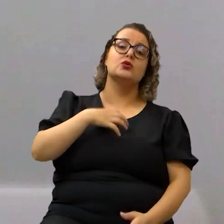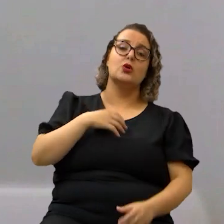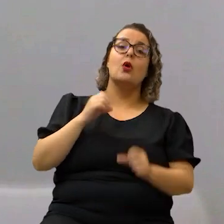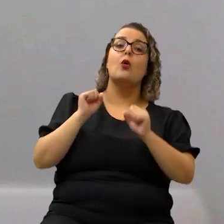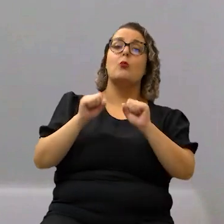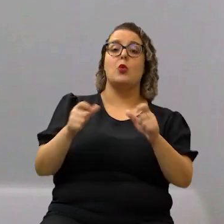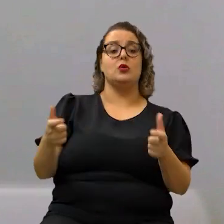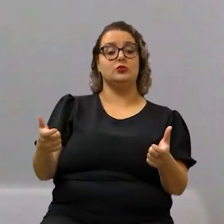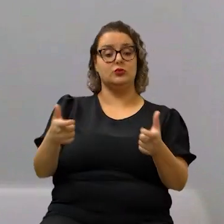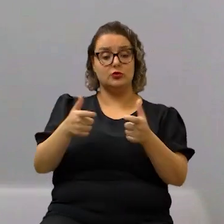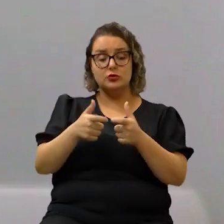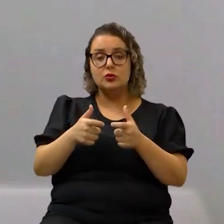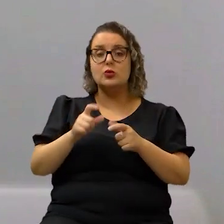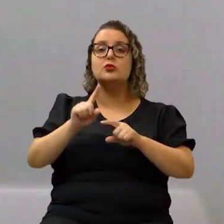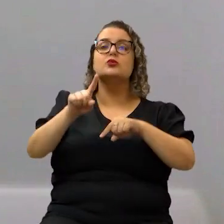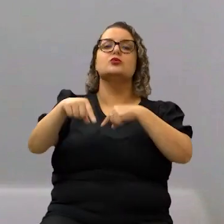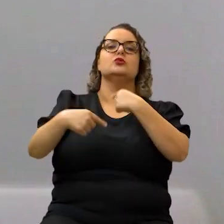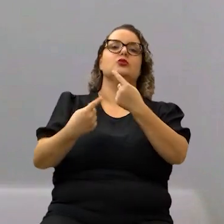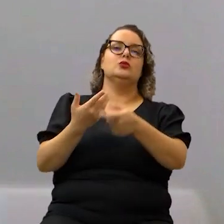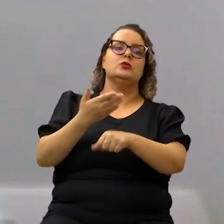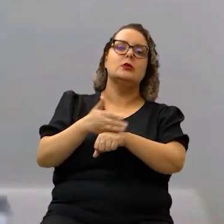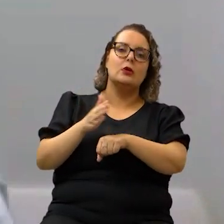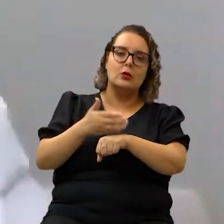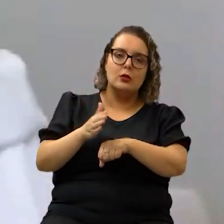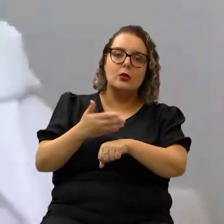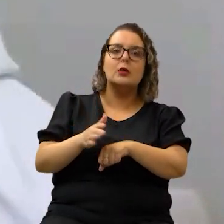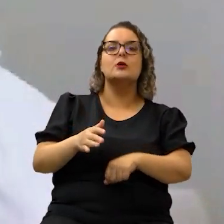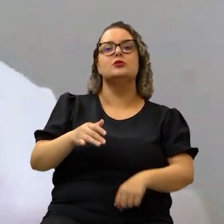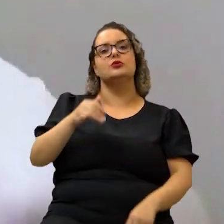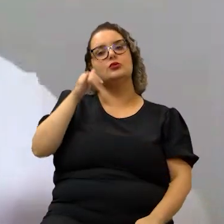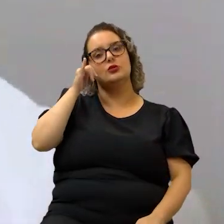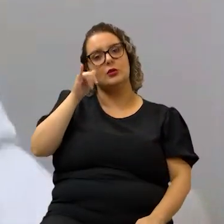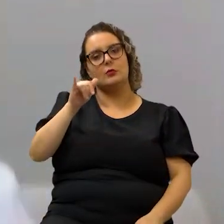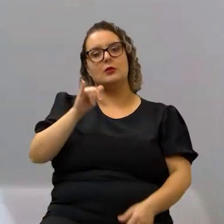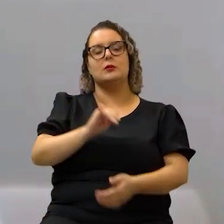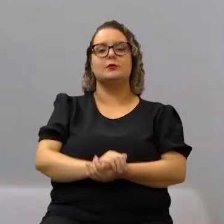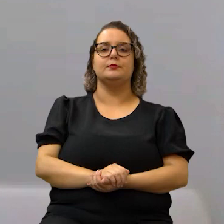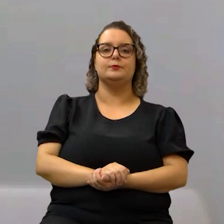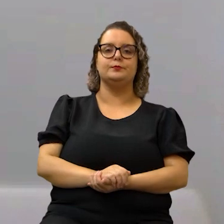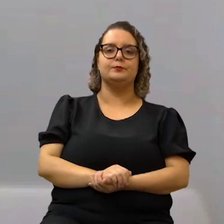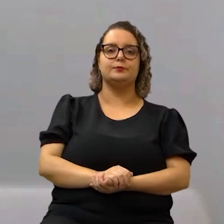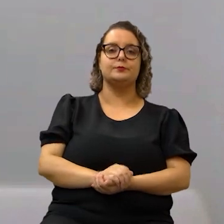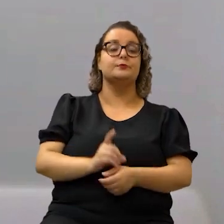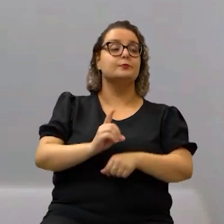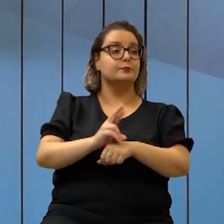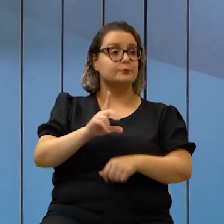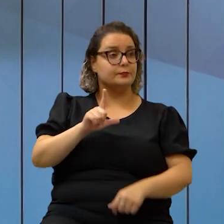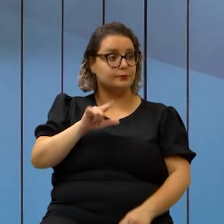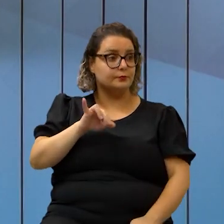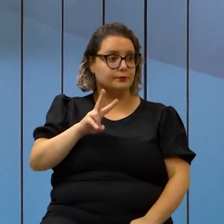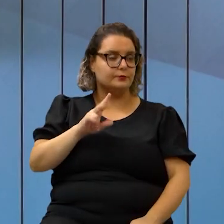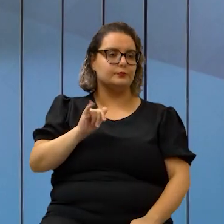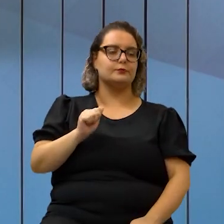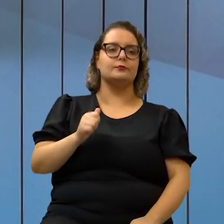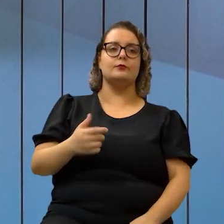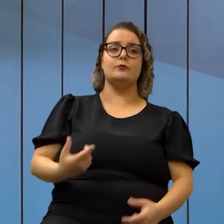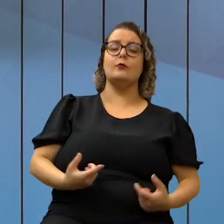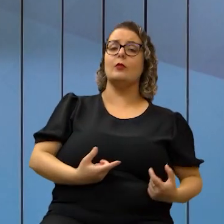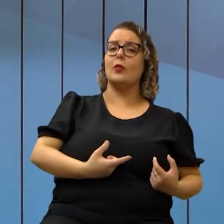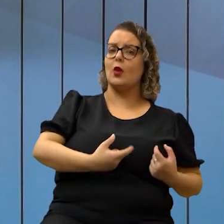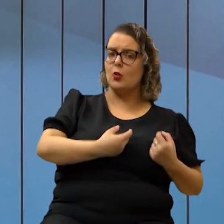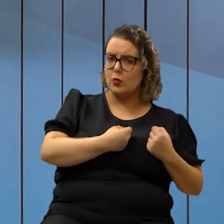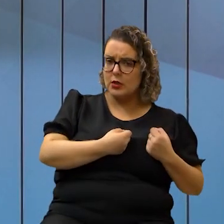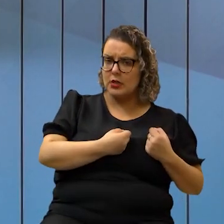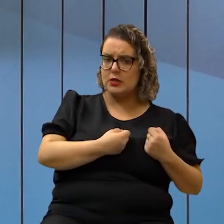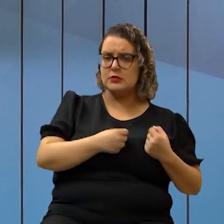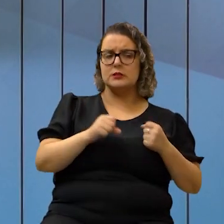pode ser diminuído através de outras práticas de prevenção. Doutora Lívia, o